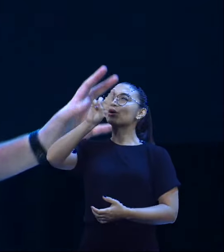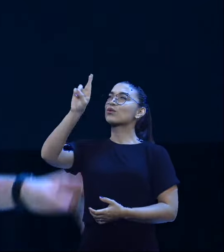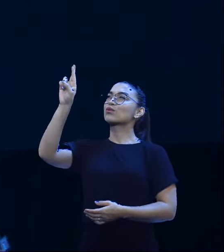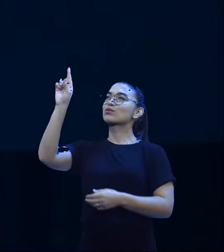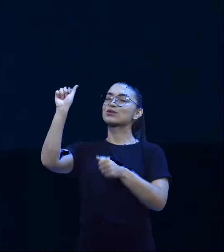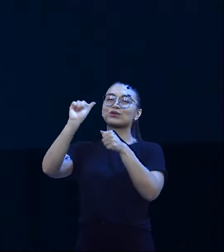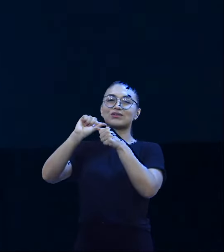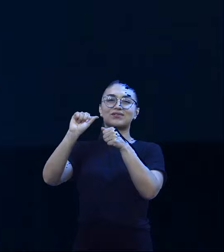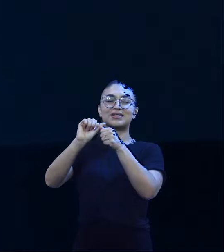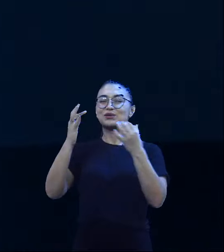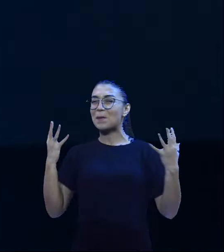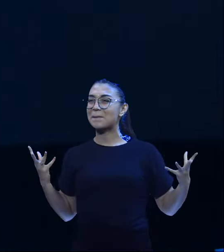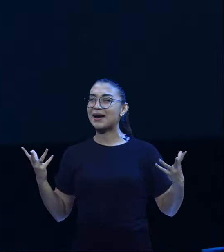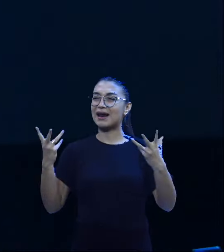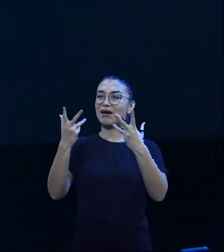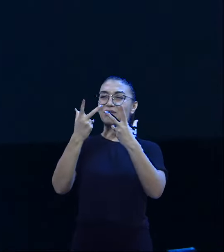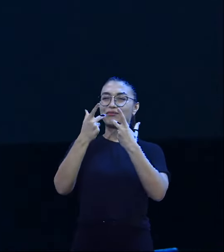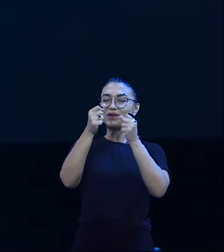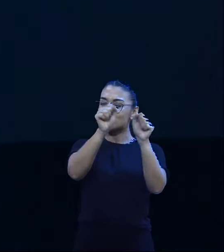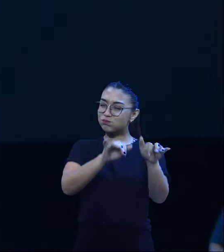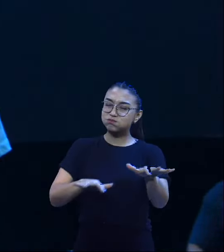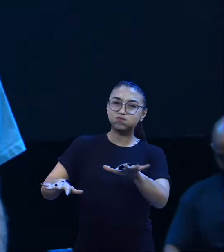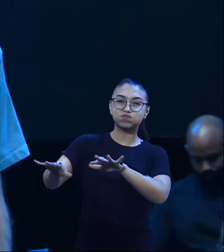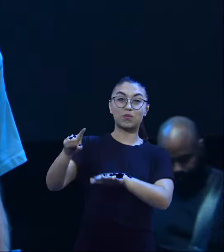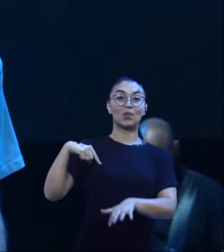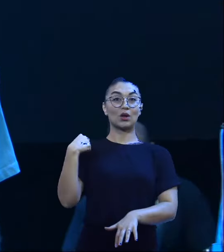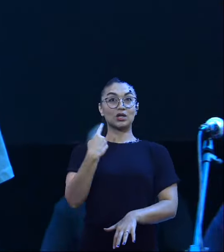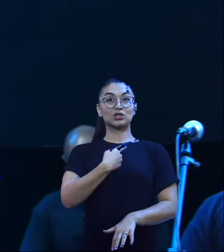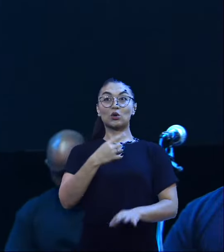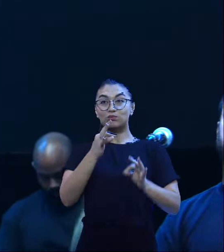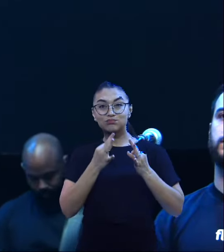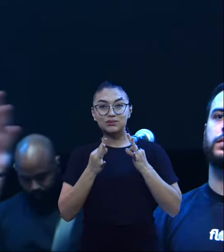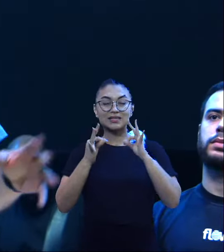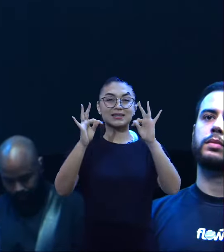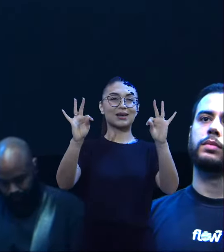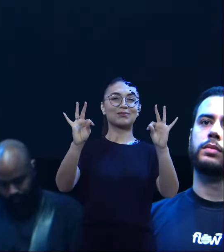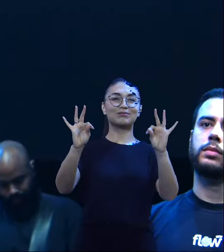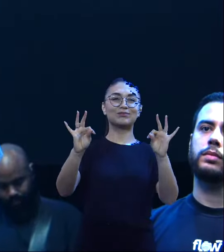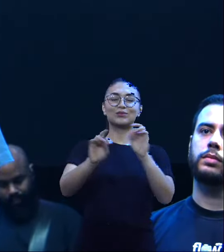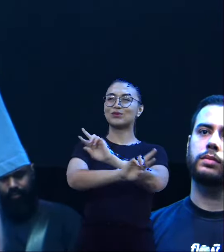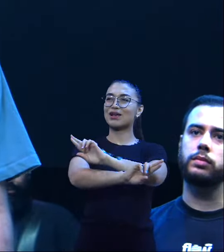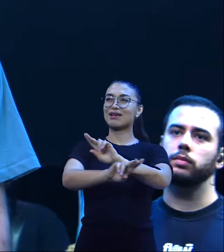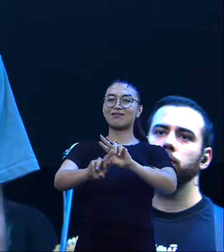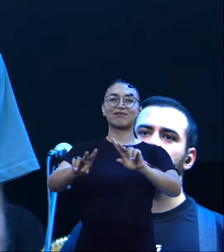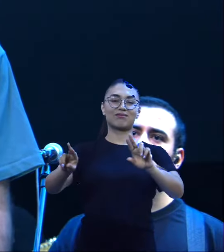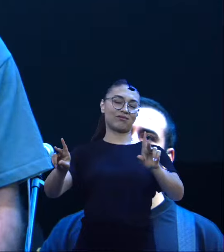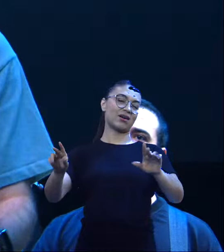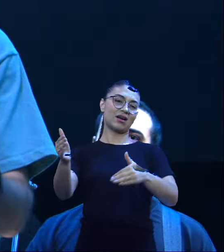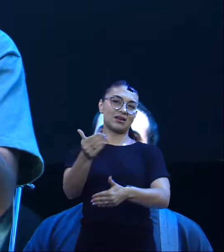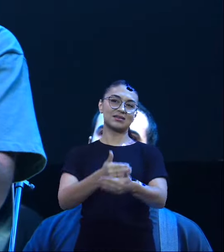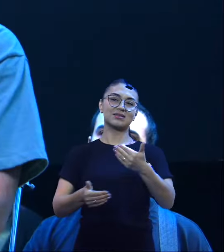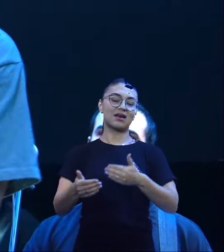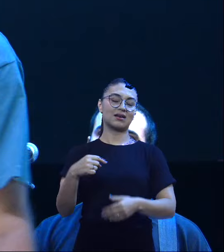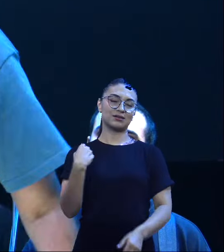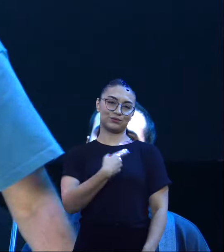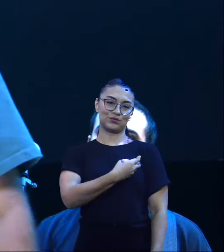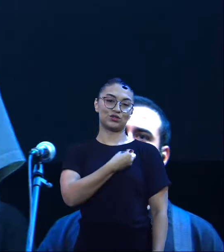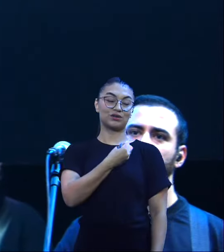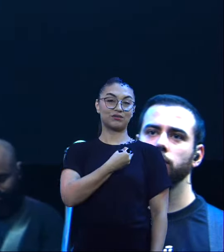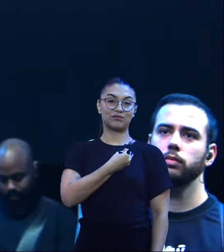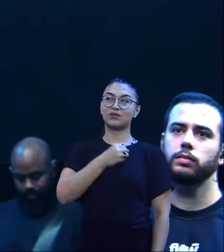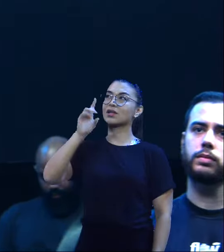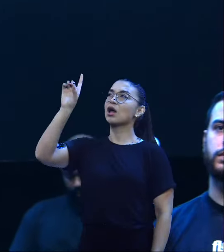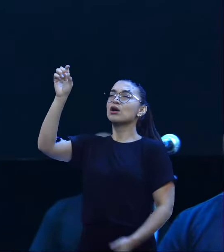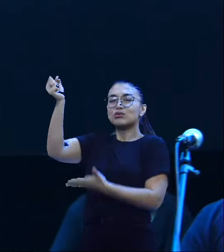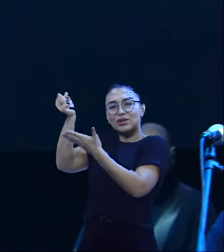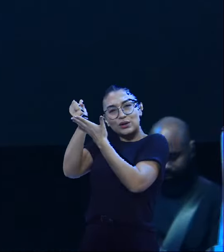coisas no nosso meio. Nós temos dado testemunhos de vitória em várias áreas. E o Senhor tem sustentado a gente, tem